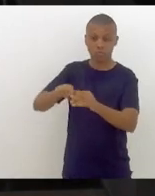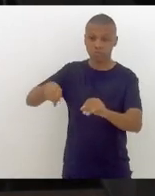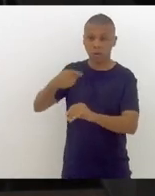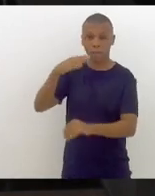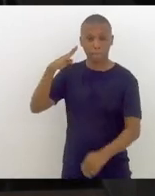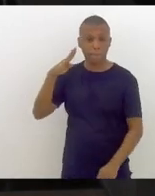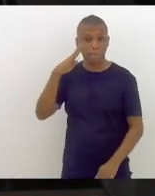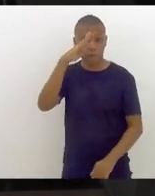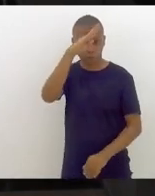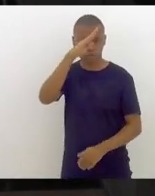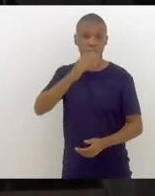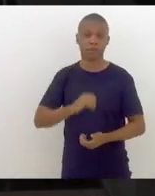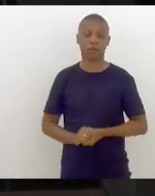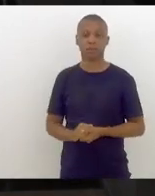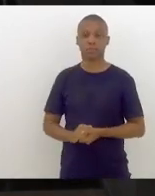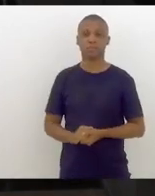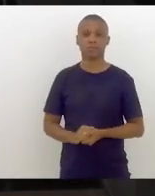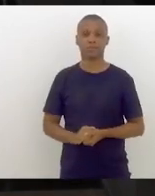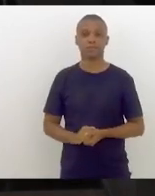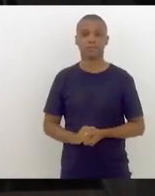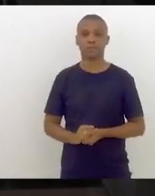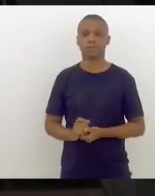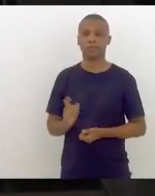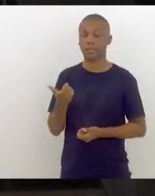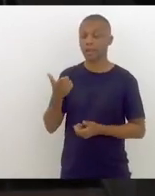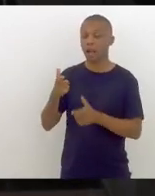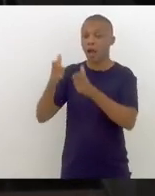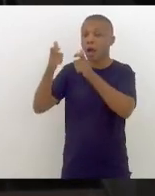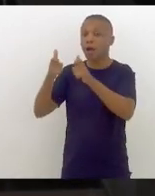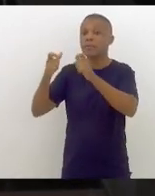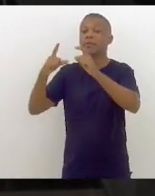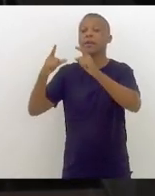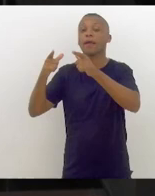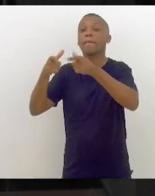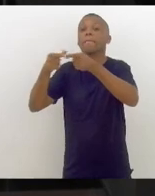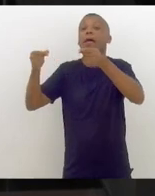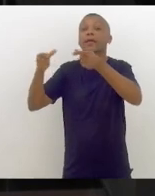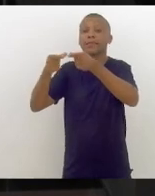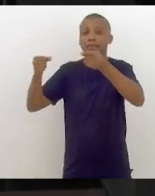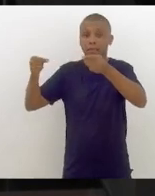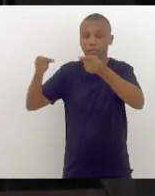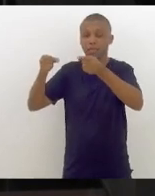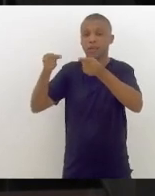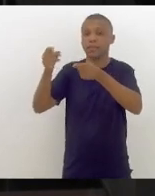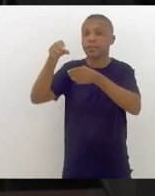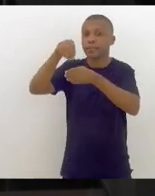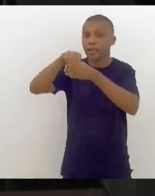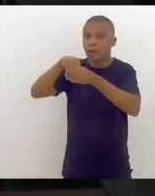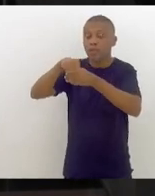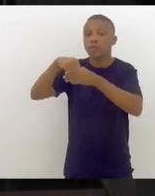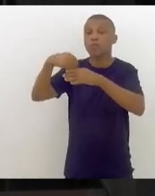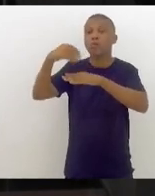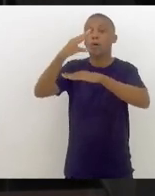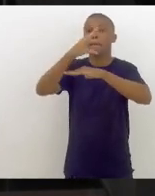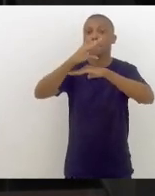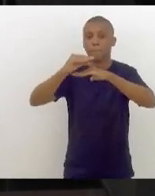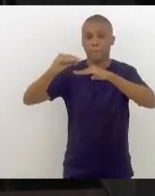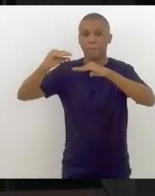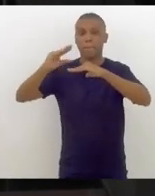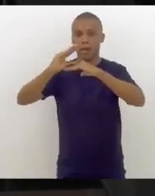bolsonaro lá em Brasília no palácio presidencial